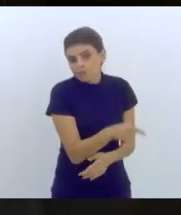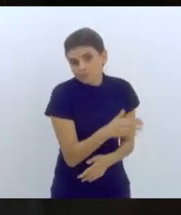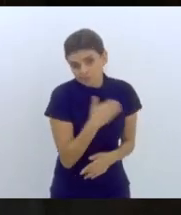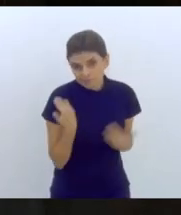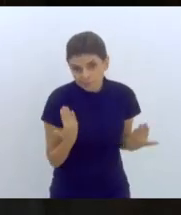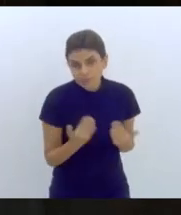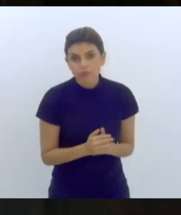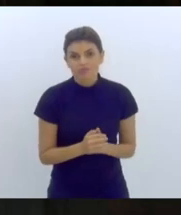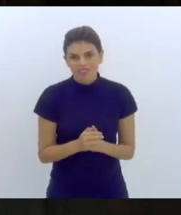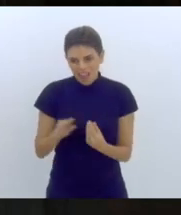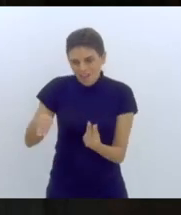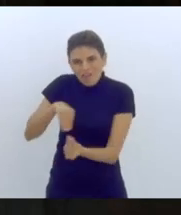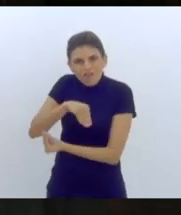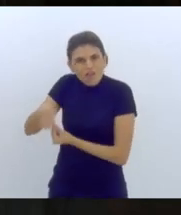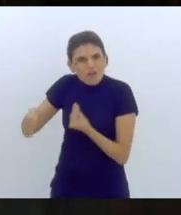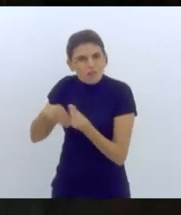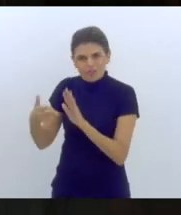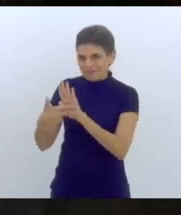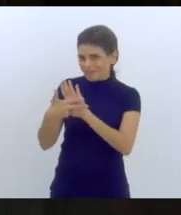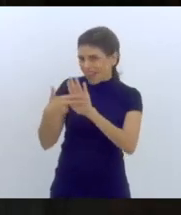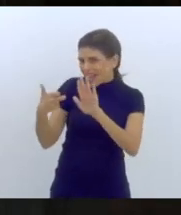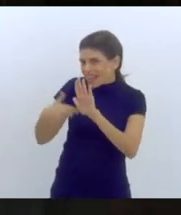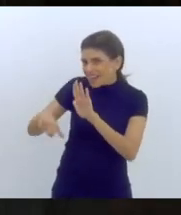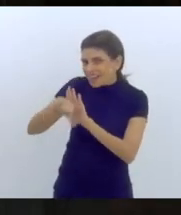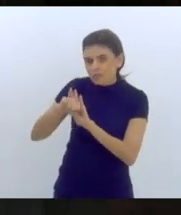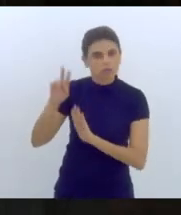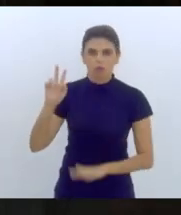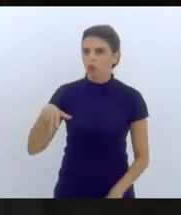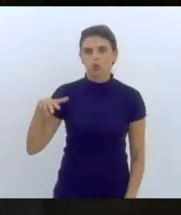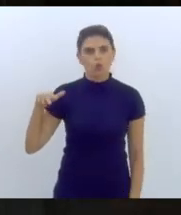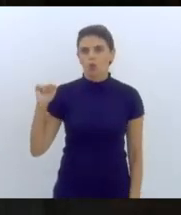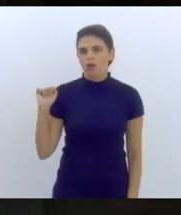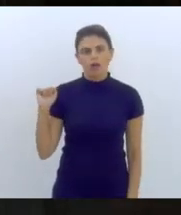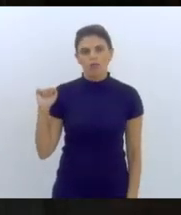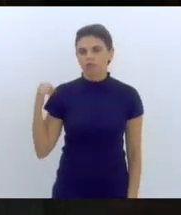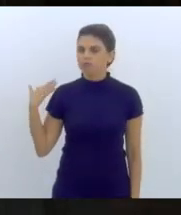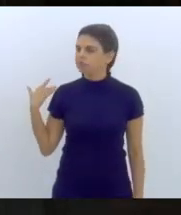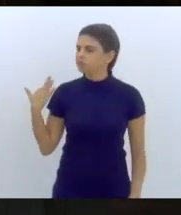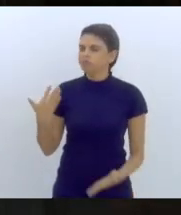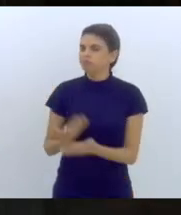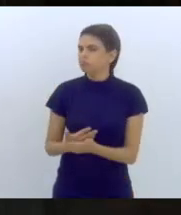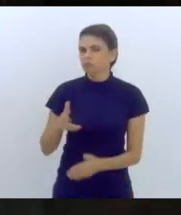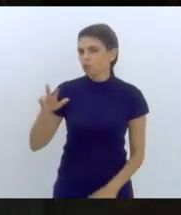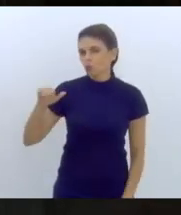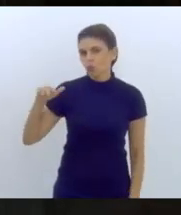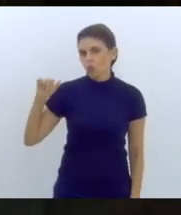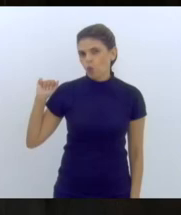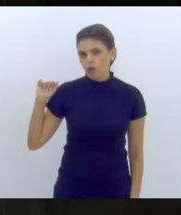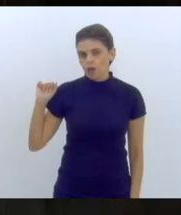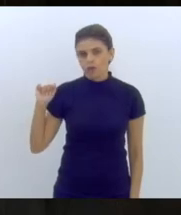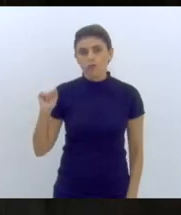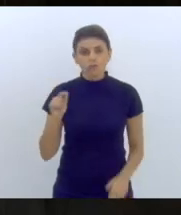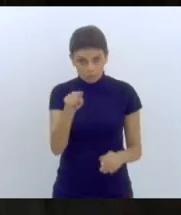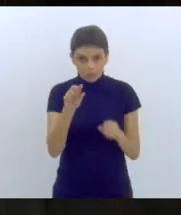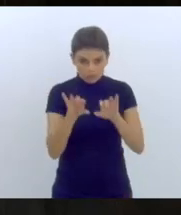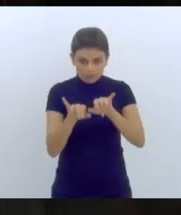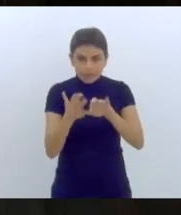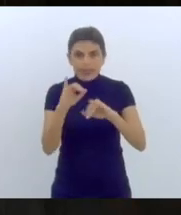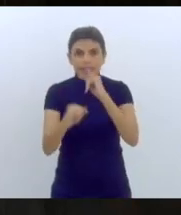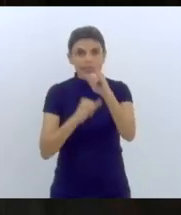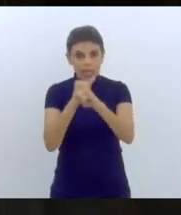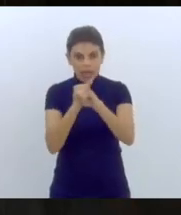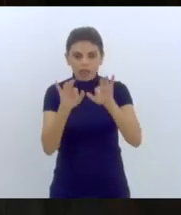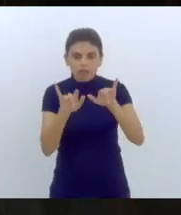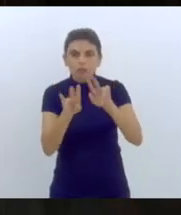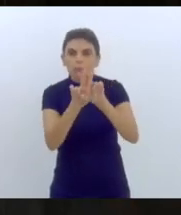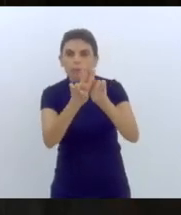Agora, envolvimento com a criminalidade, meu irmão nunca teve. Então, coloquem na internet isso.